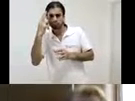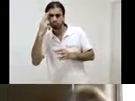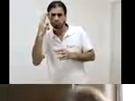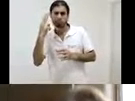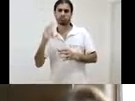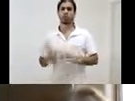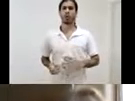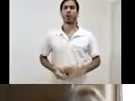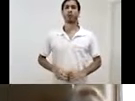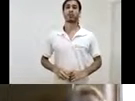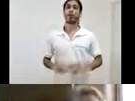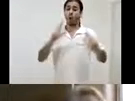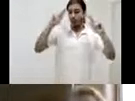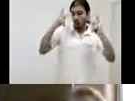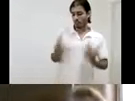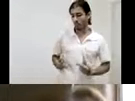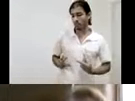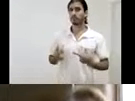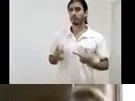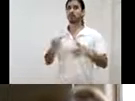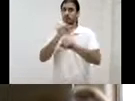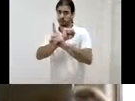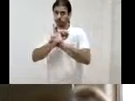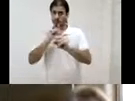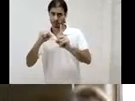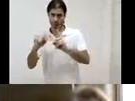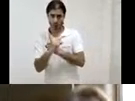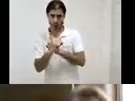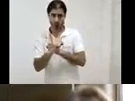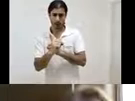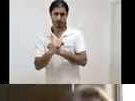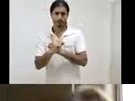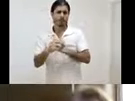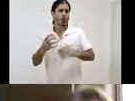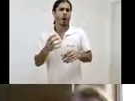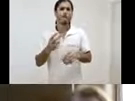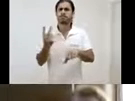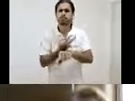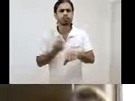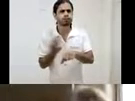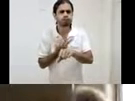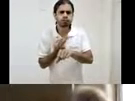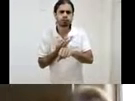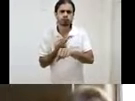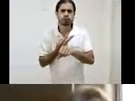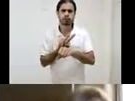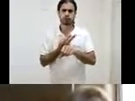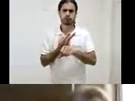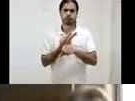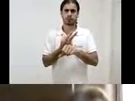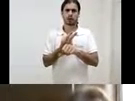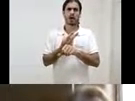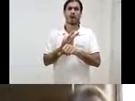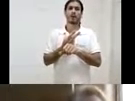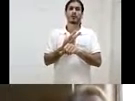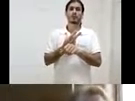há uma reivindicação por esse reconhecimento de que eles também faziam pesquisas, faziam ciência, produziam